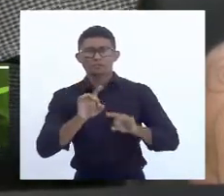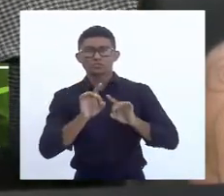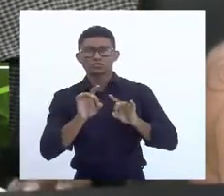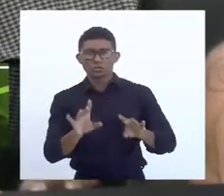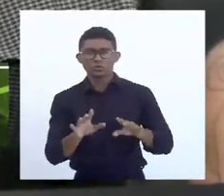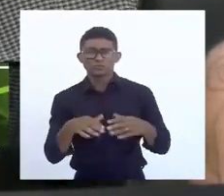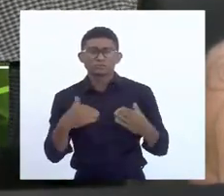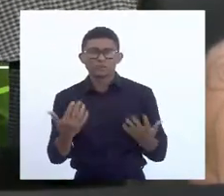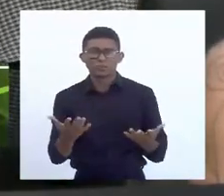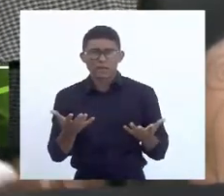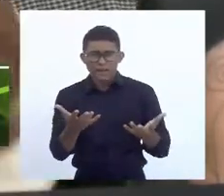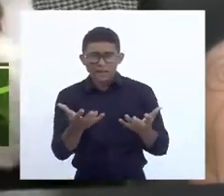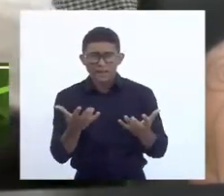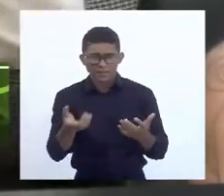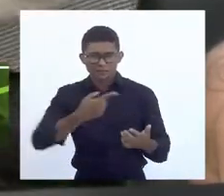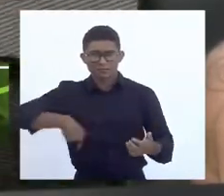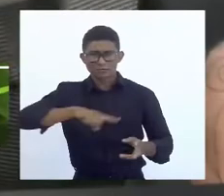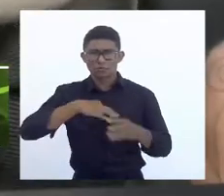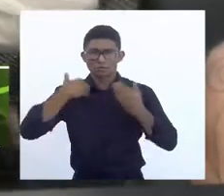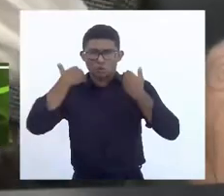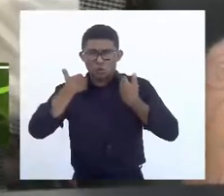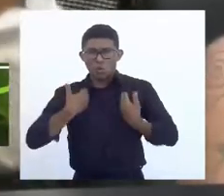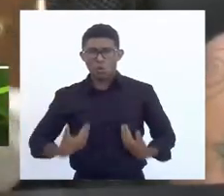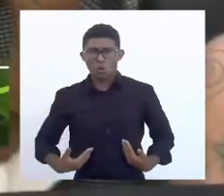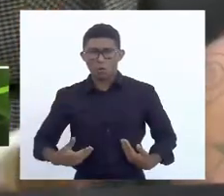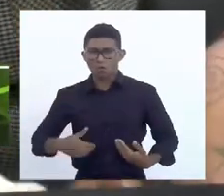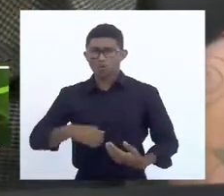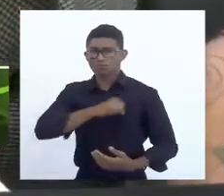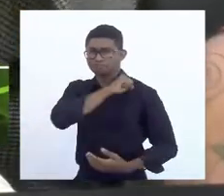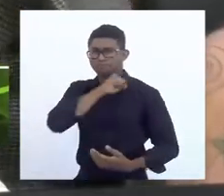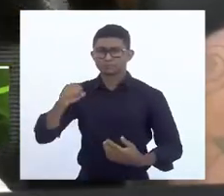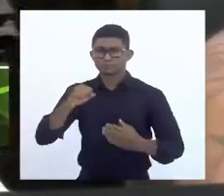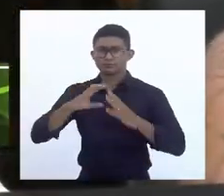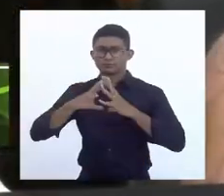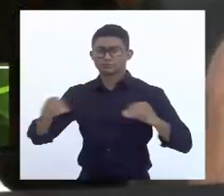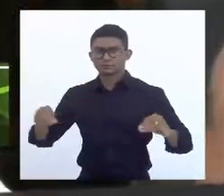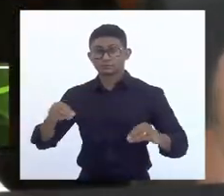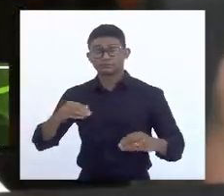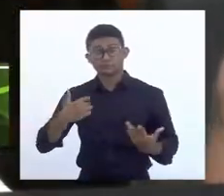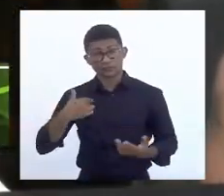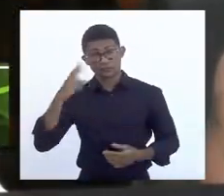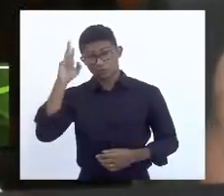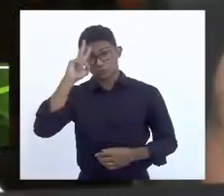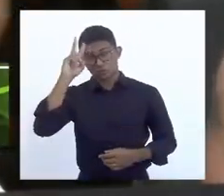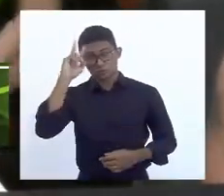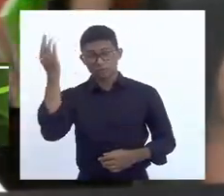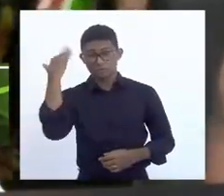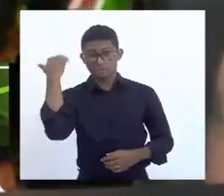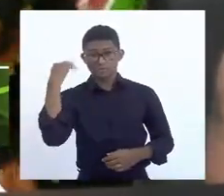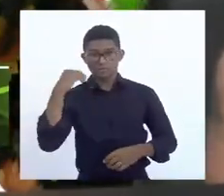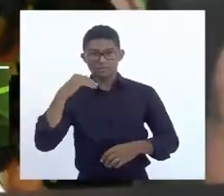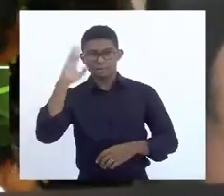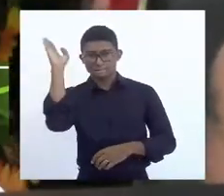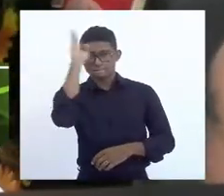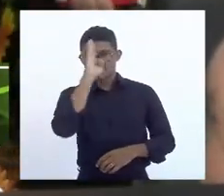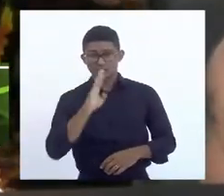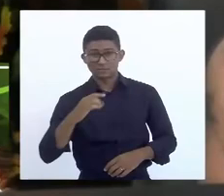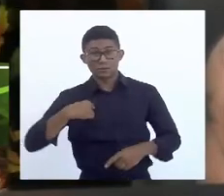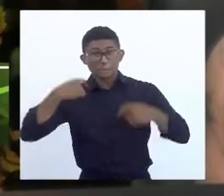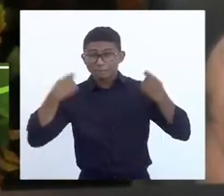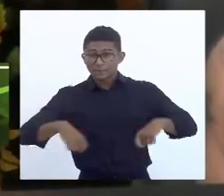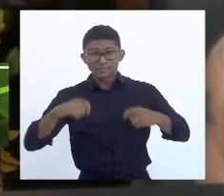corpos. Eu lembro até hoje, quando eu tive que sair do país, largar o meu país por uma